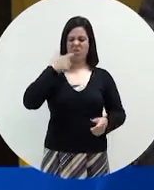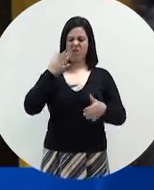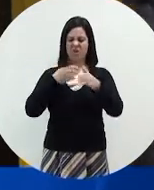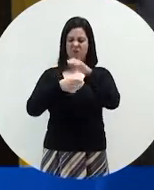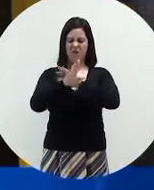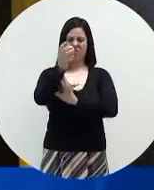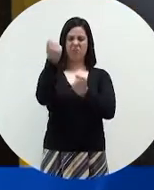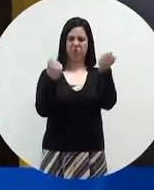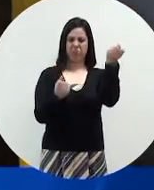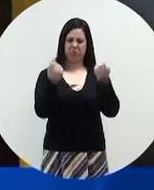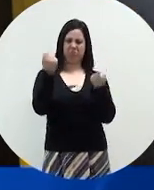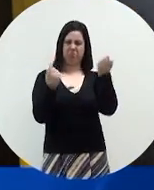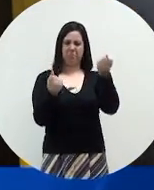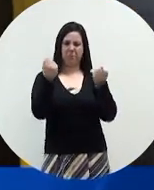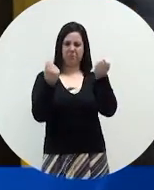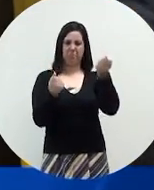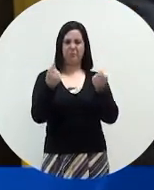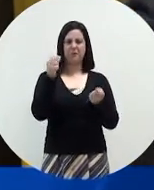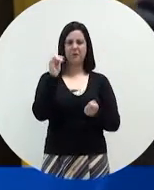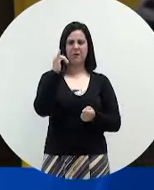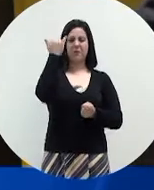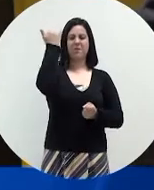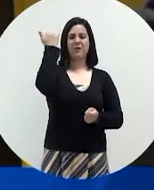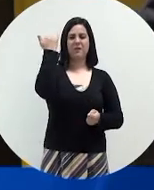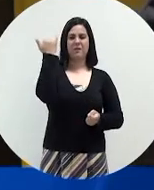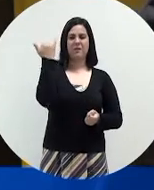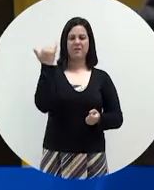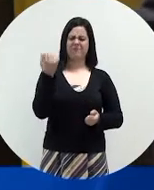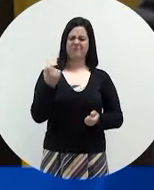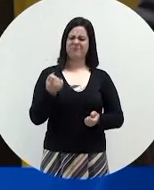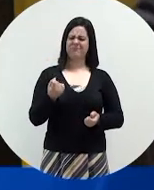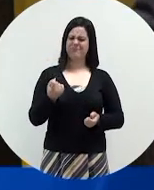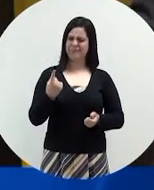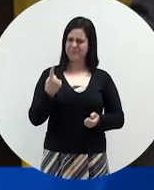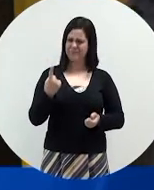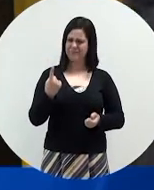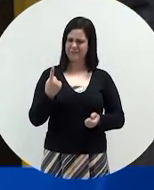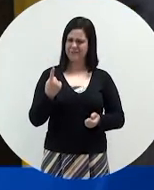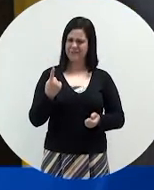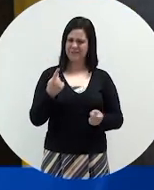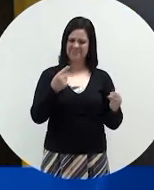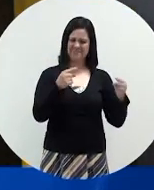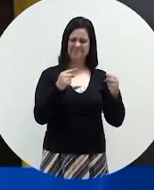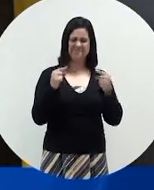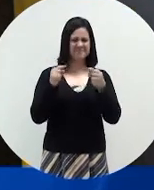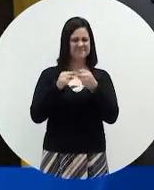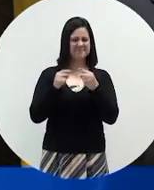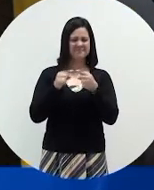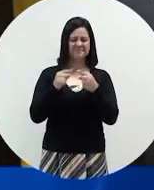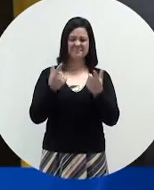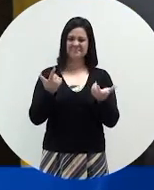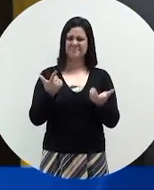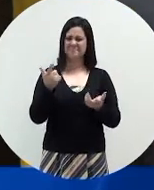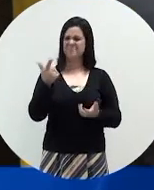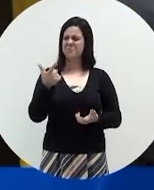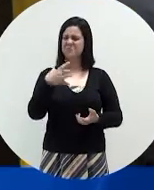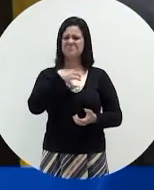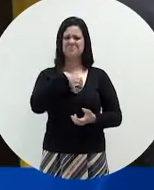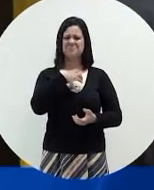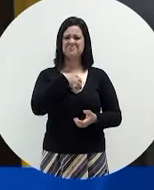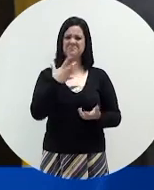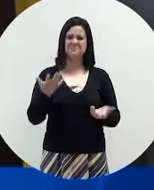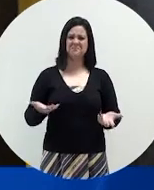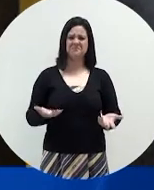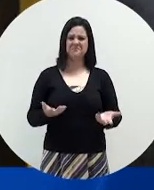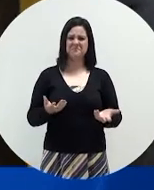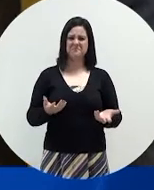e o resultado natural da explosão fosse um BMW último tipo, com todas